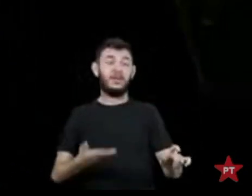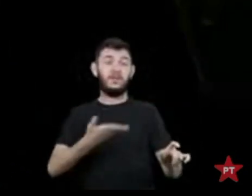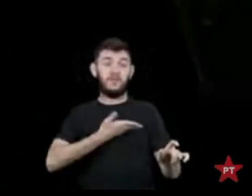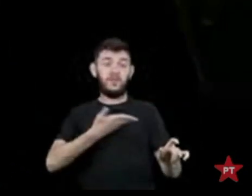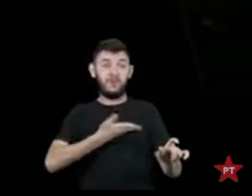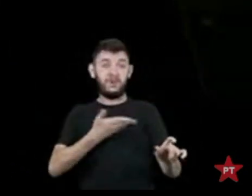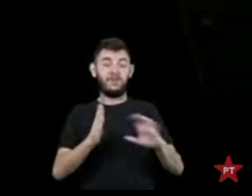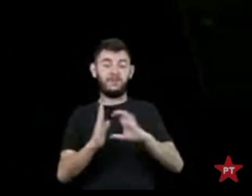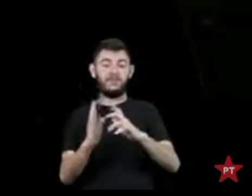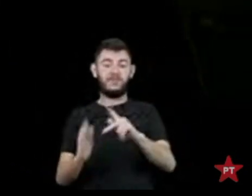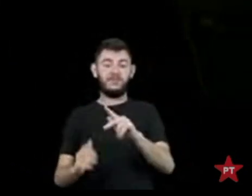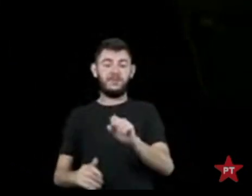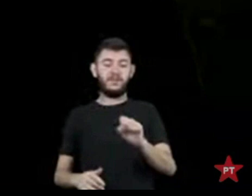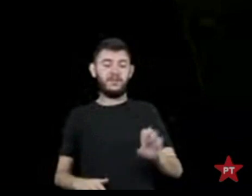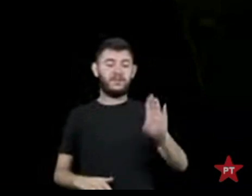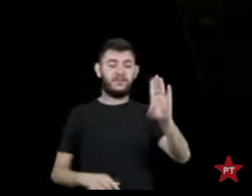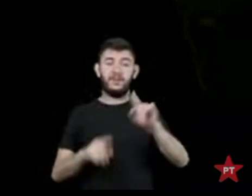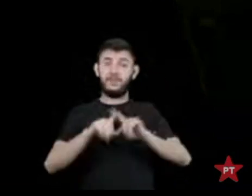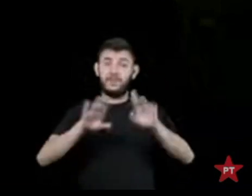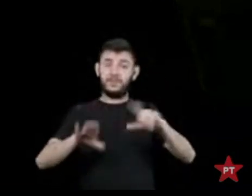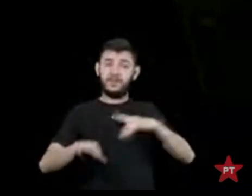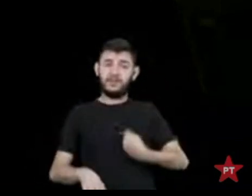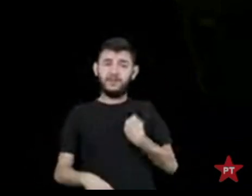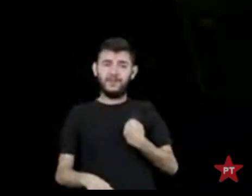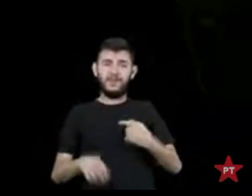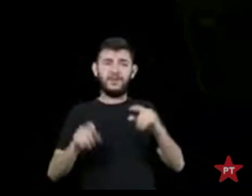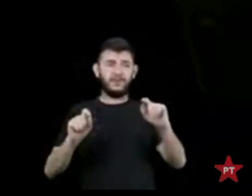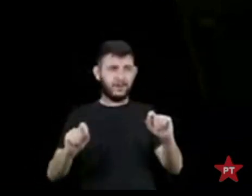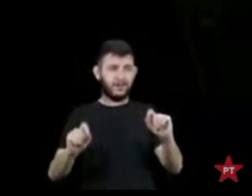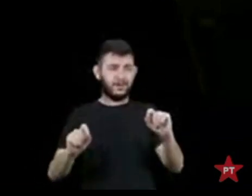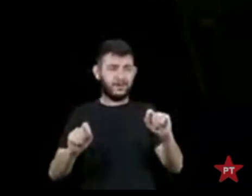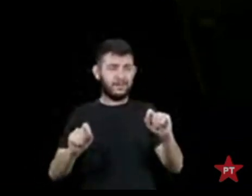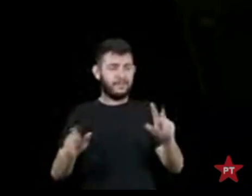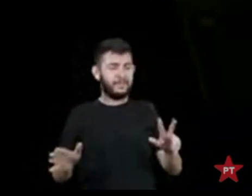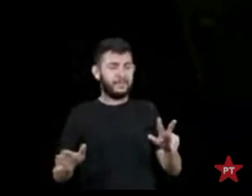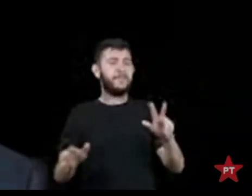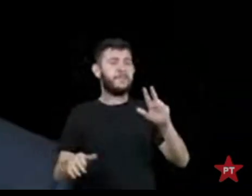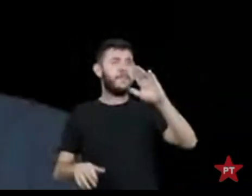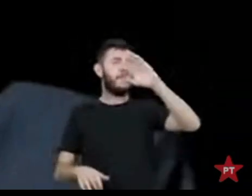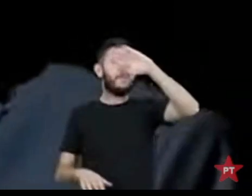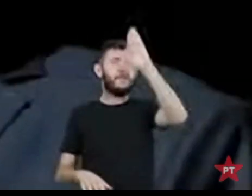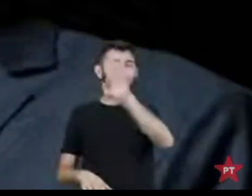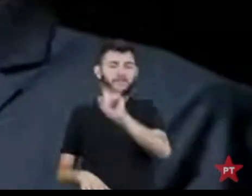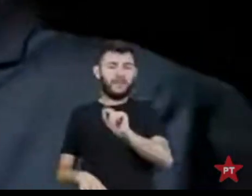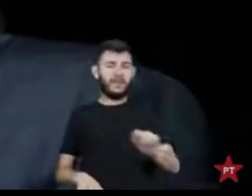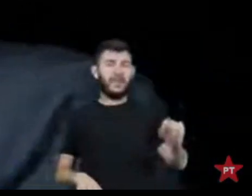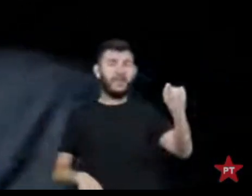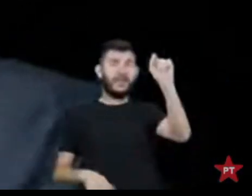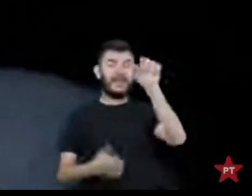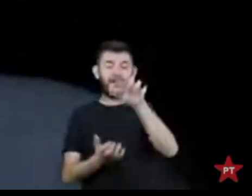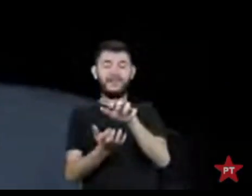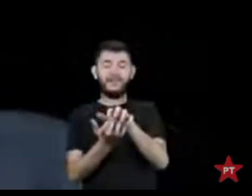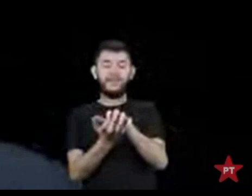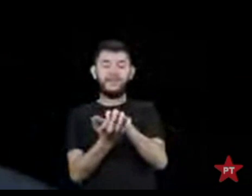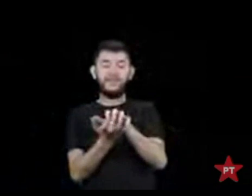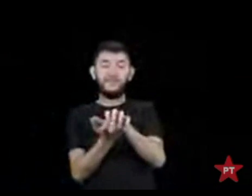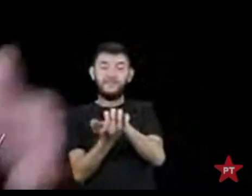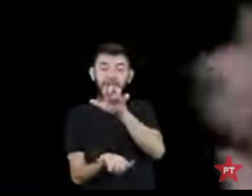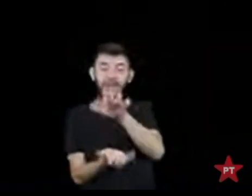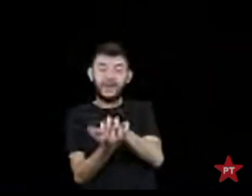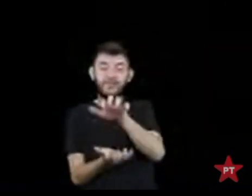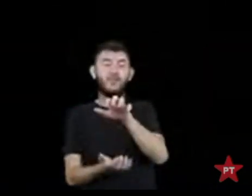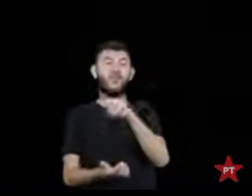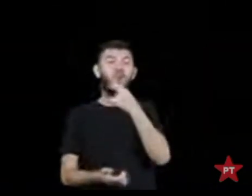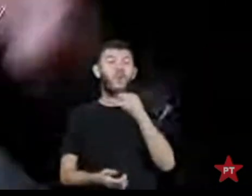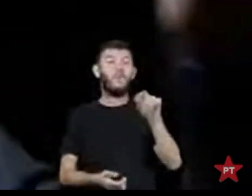ia a Pernambuco, o Eduardo Campos convidava o Marinho para ir falar, porque eu adorava ele, falava, a